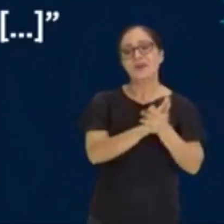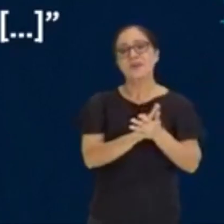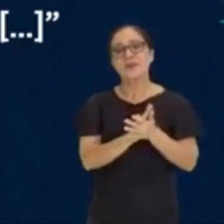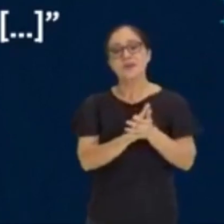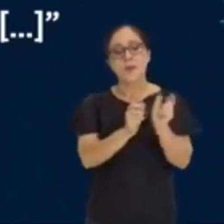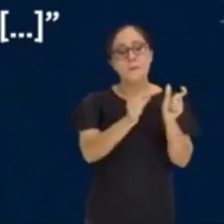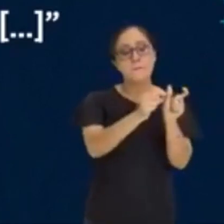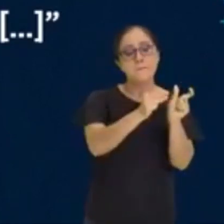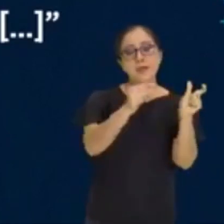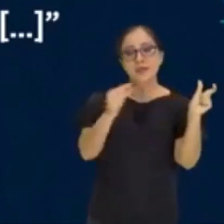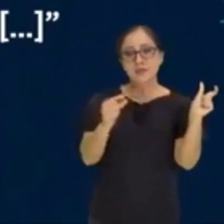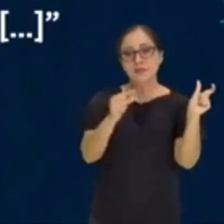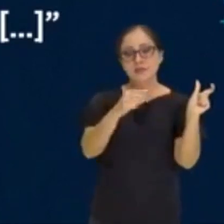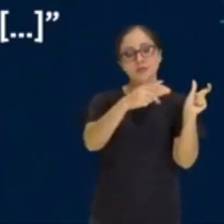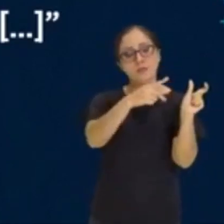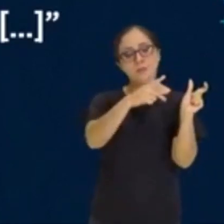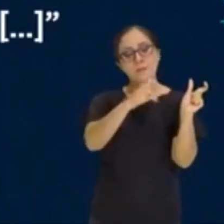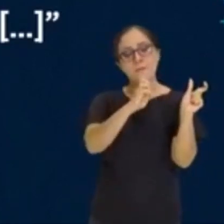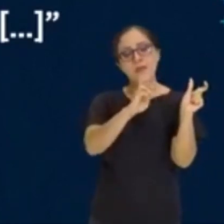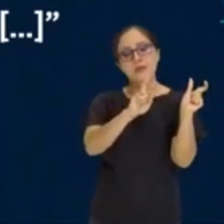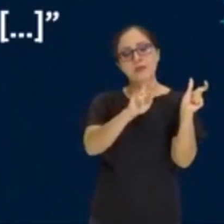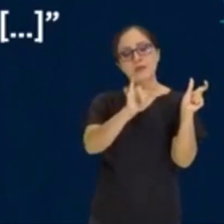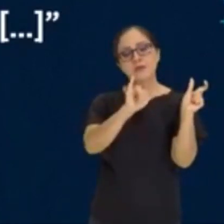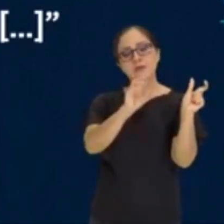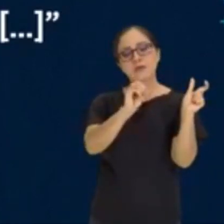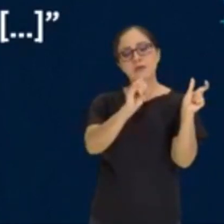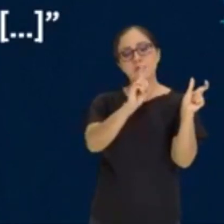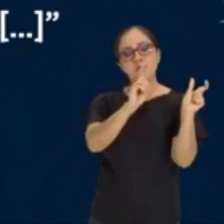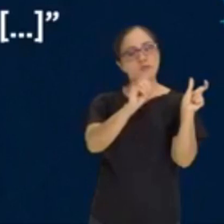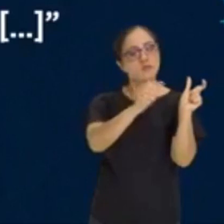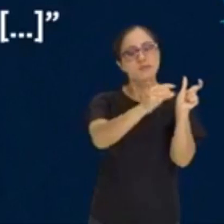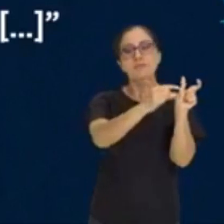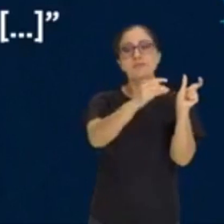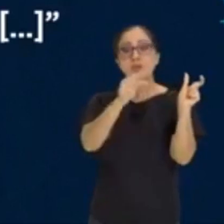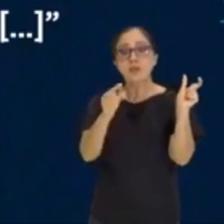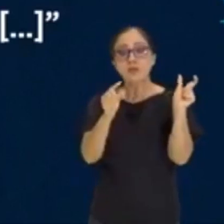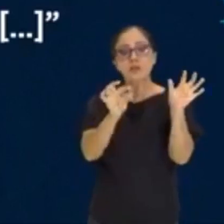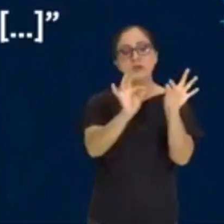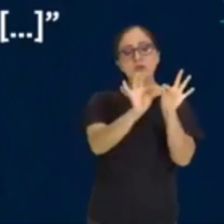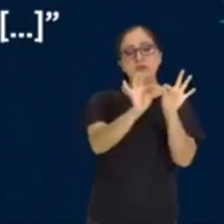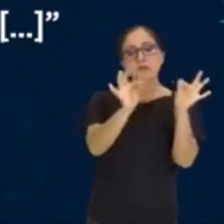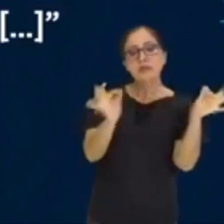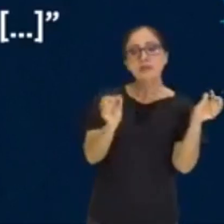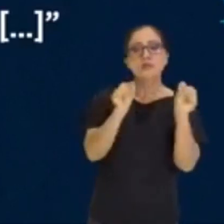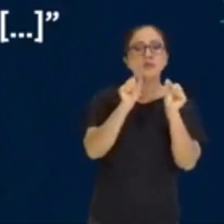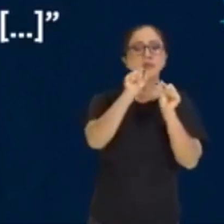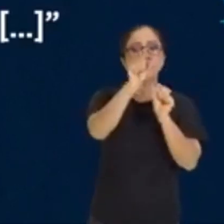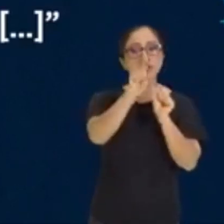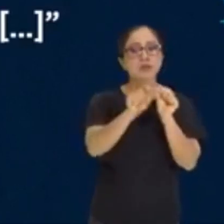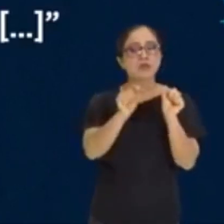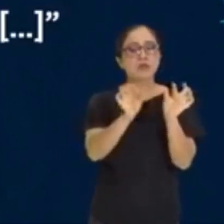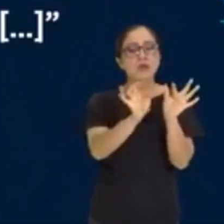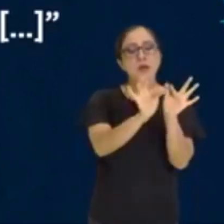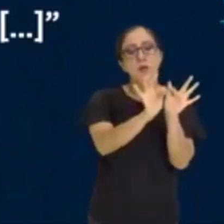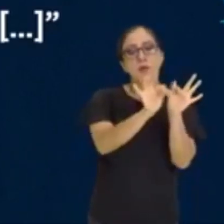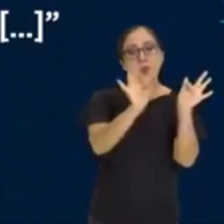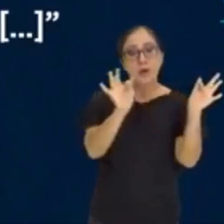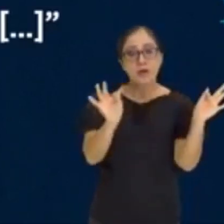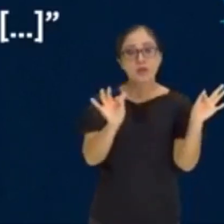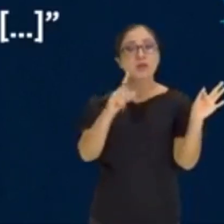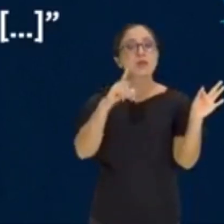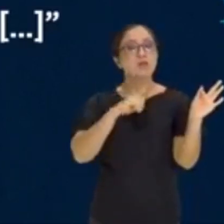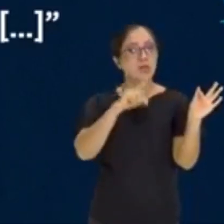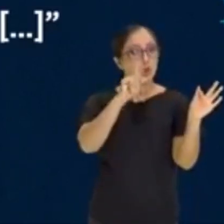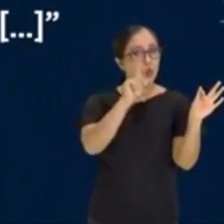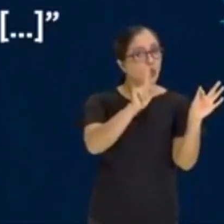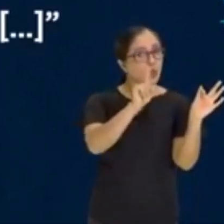período. Na verdade, é a mesma coisa. O período simples, que é uma frase que tem apenas